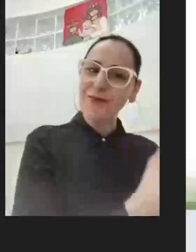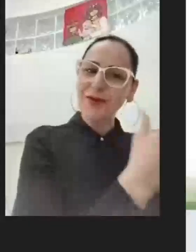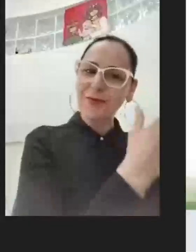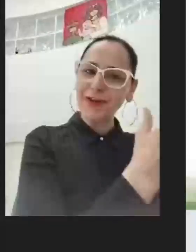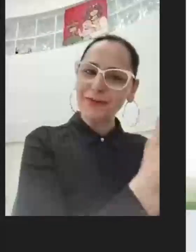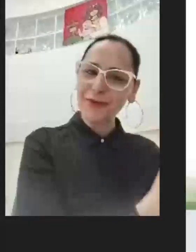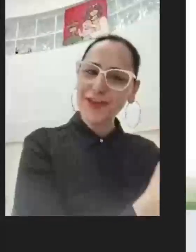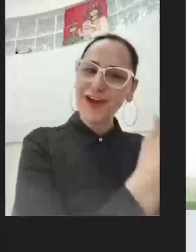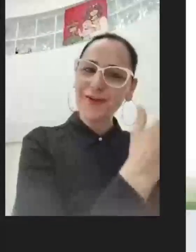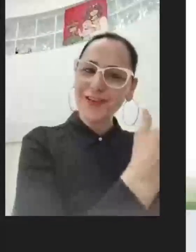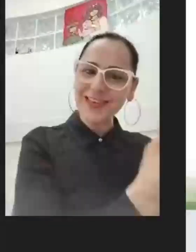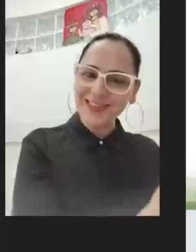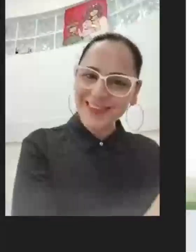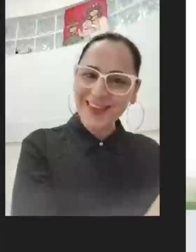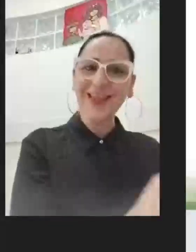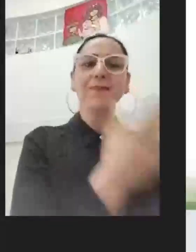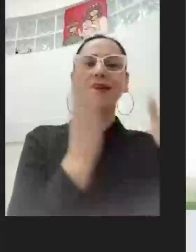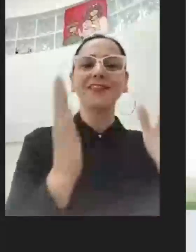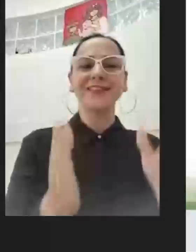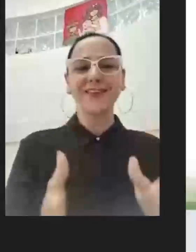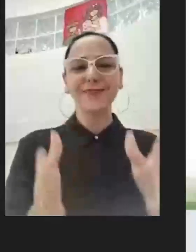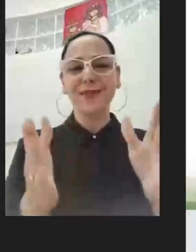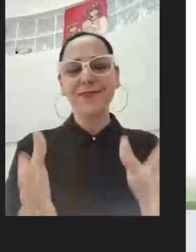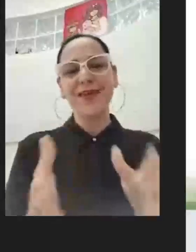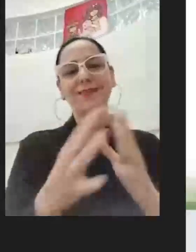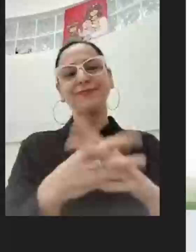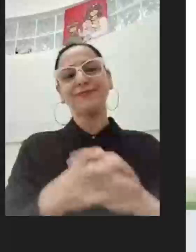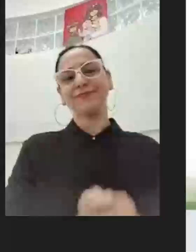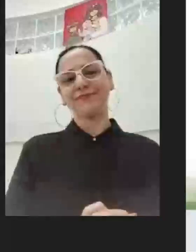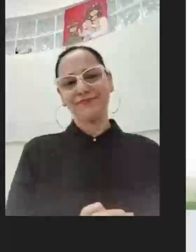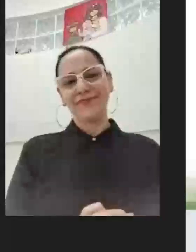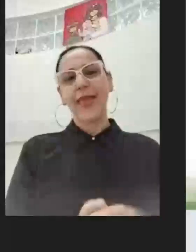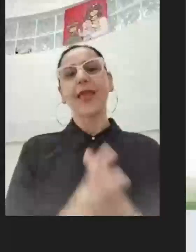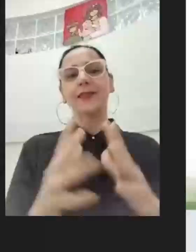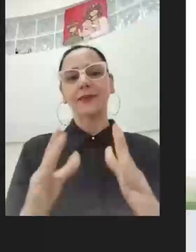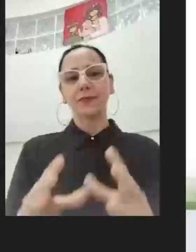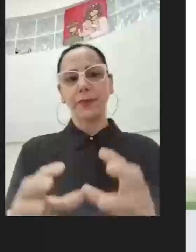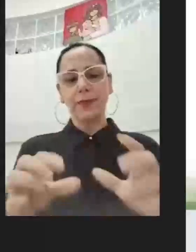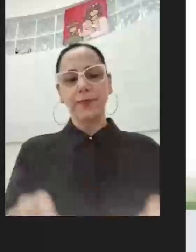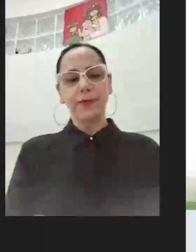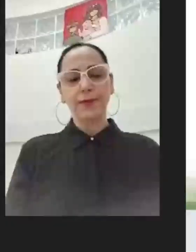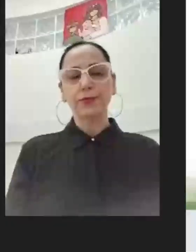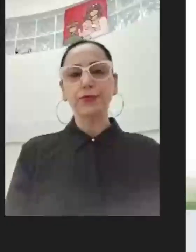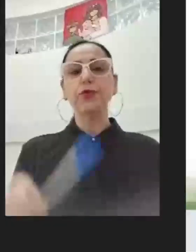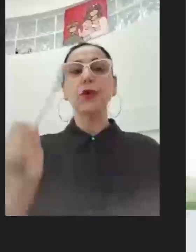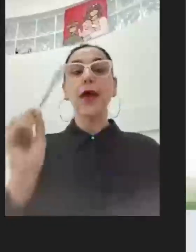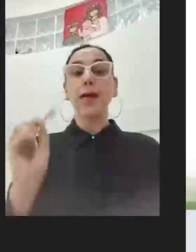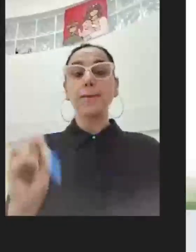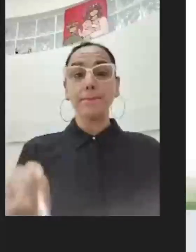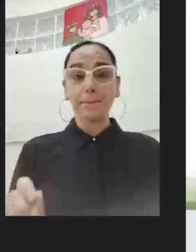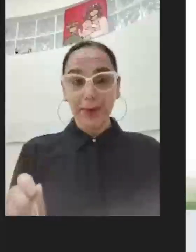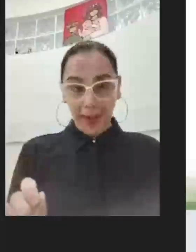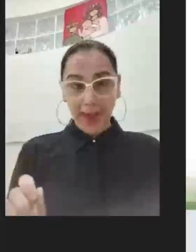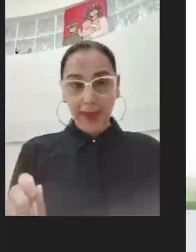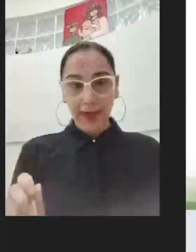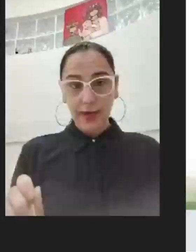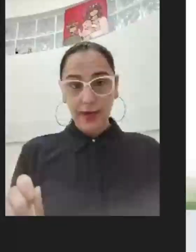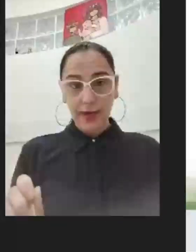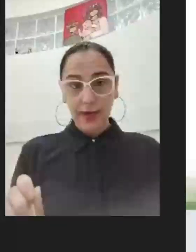na forma como ela foi acolhida para ter um bebê. Ela teve um bebê prematuro,